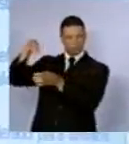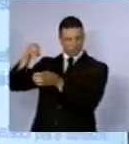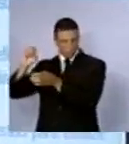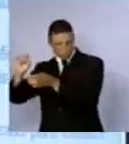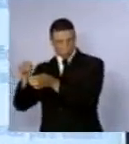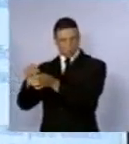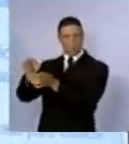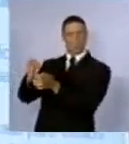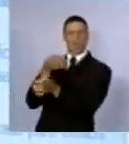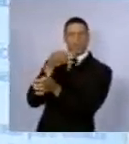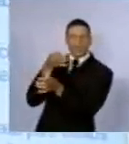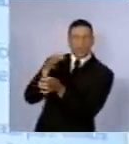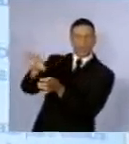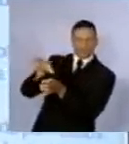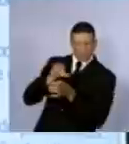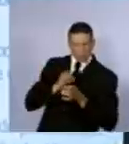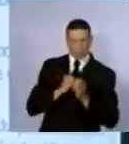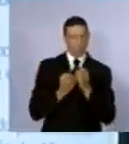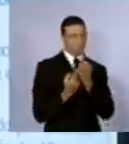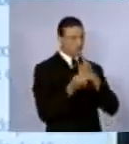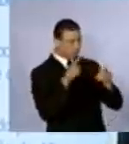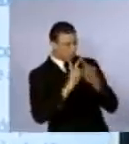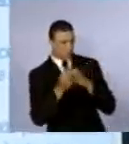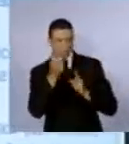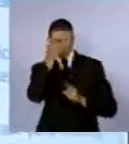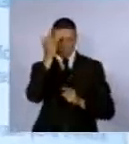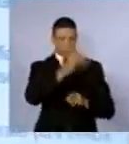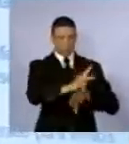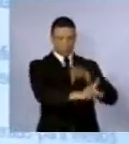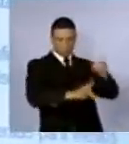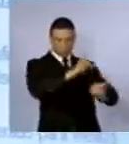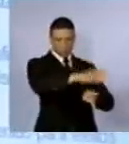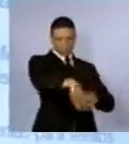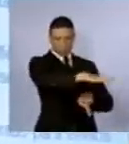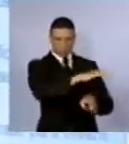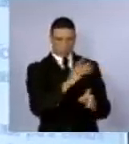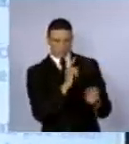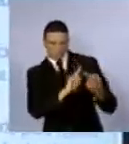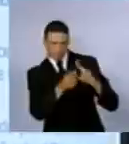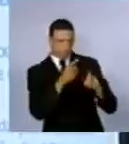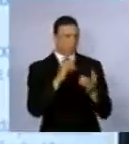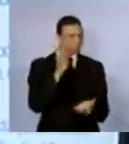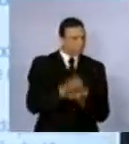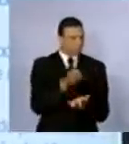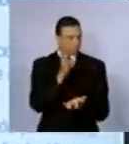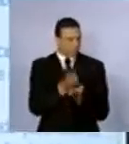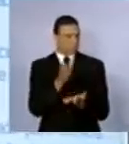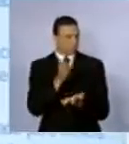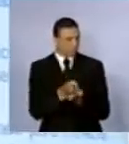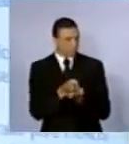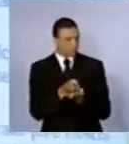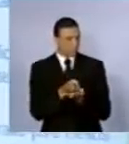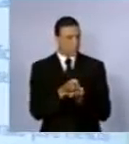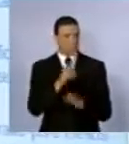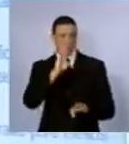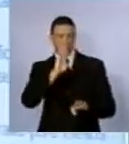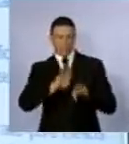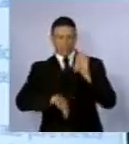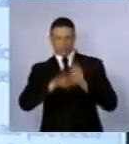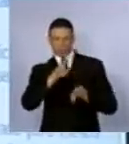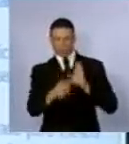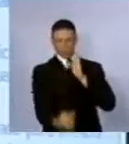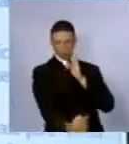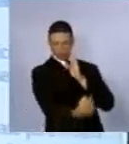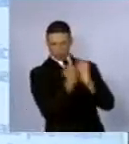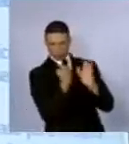tem procurado fazer, participar desse diálogo com o público intensamente, né, e tem algumas questões importantes que já